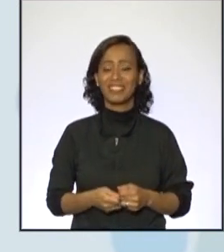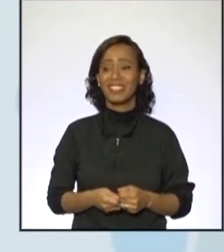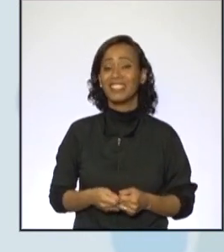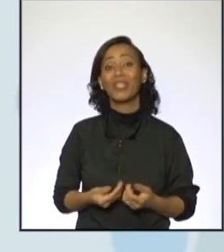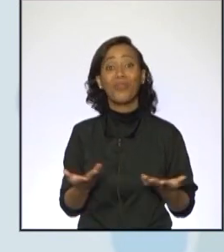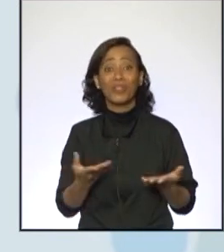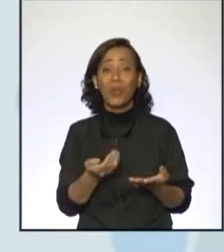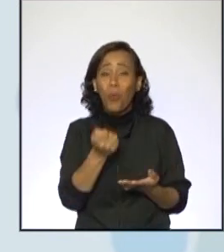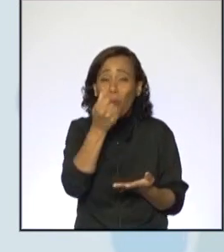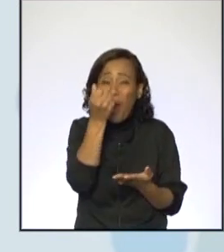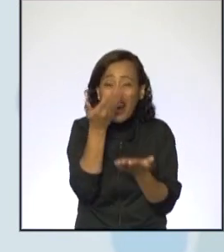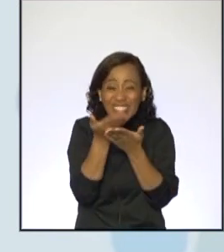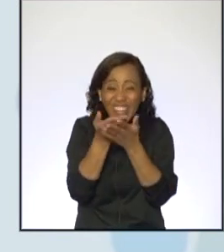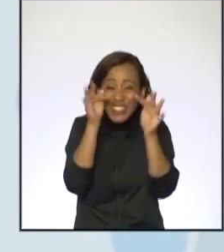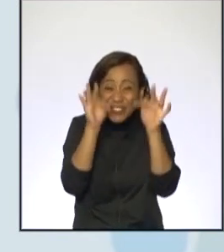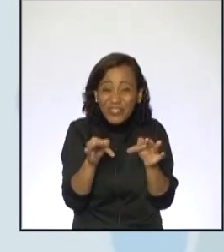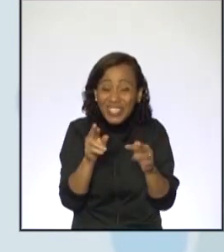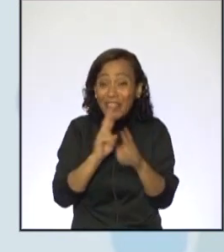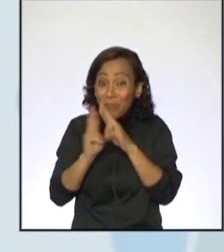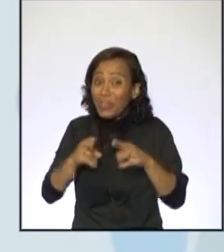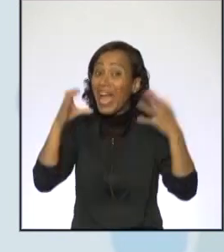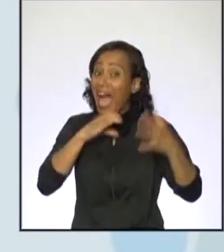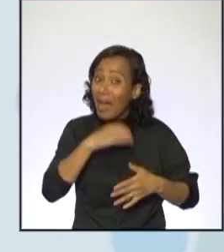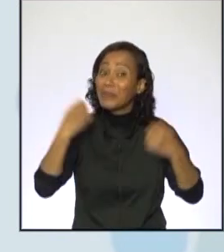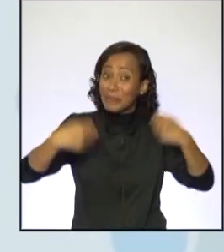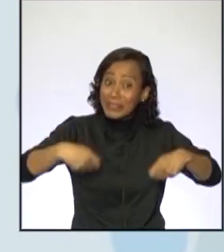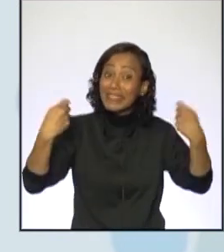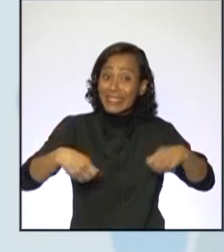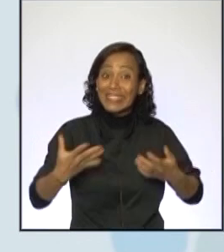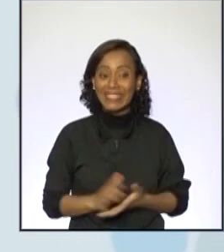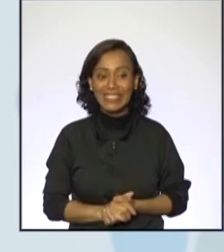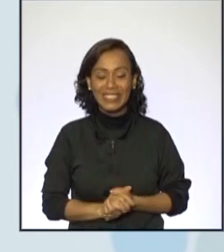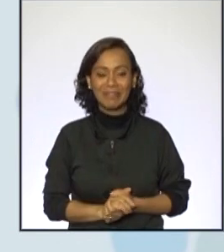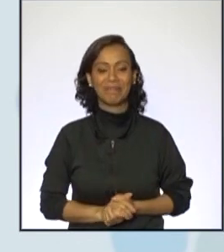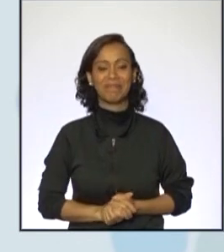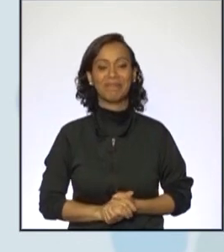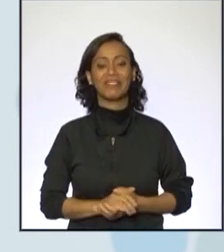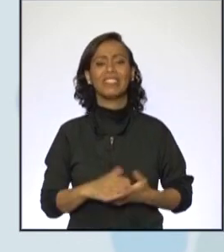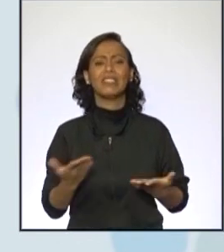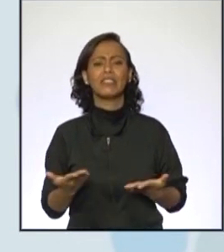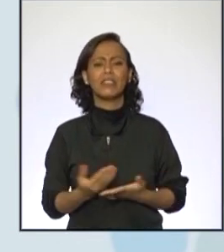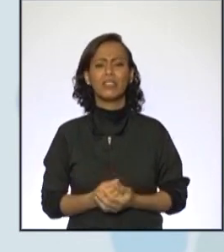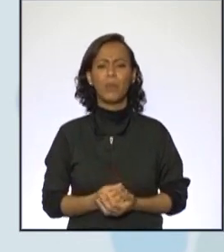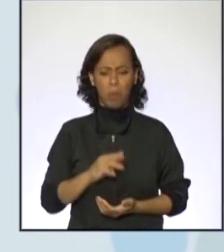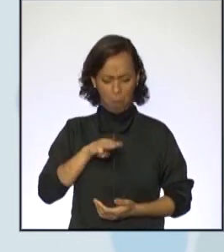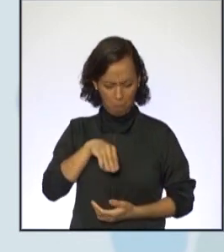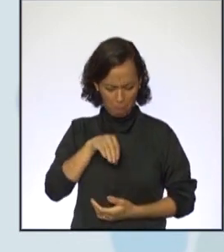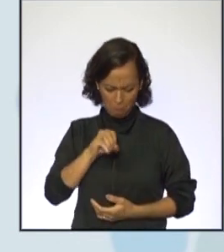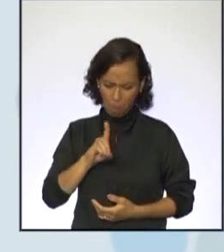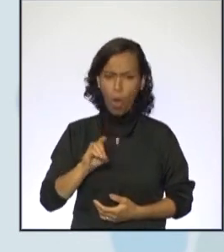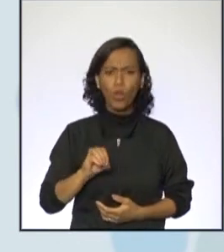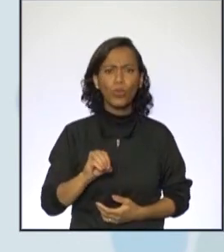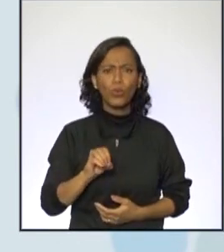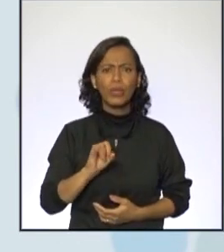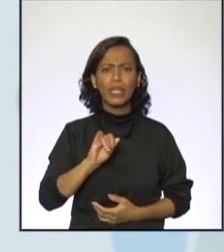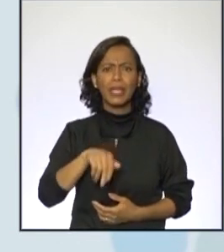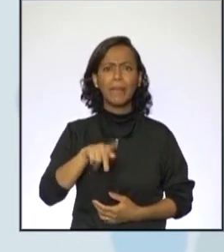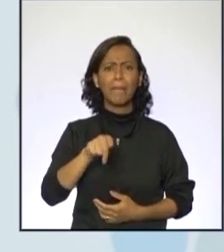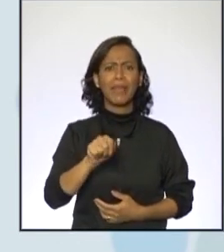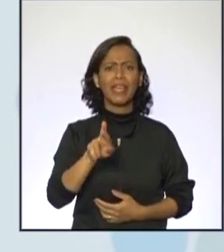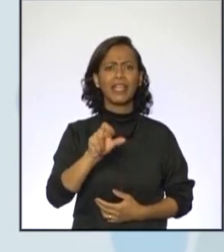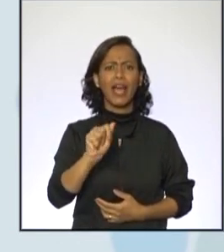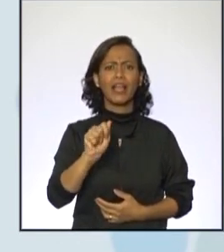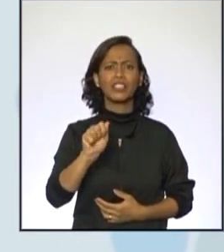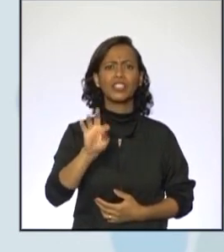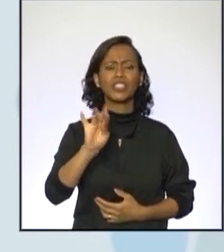responder? Responda. Olha aí, o que é, hein? As palavras em destaque são exemplos de verbos no modo imperativo. Pensando no efeito de